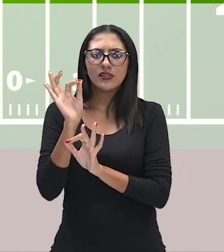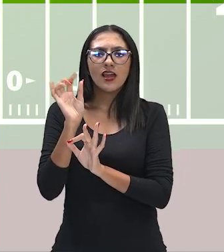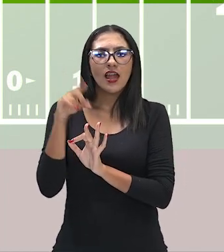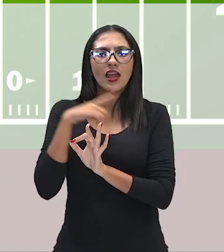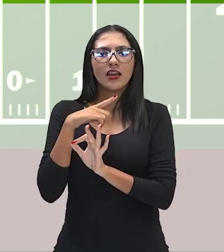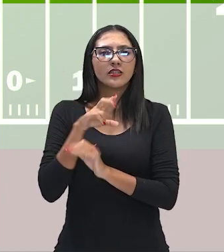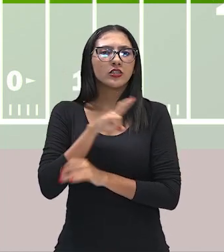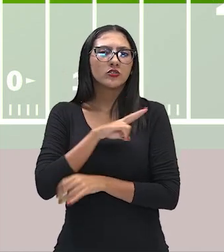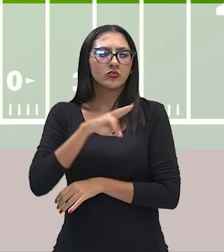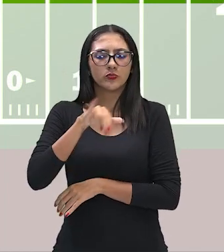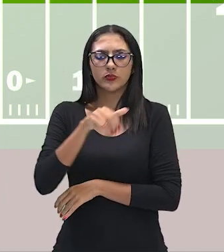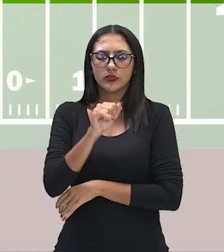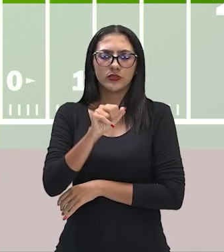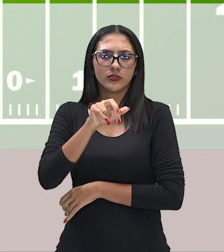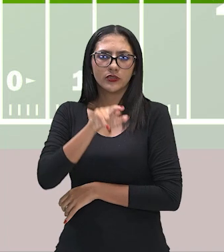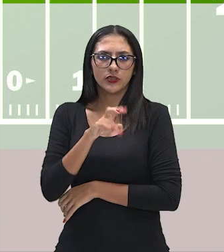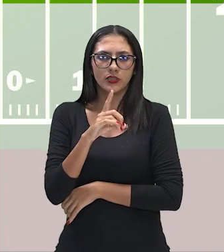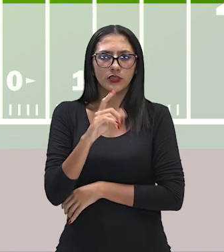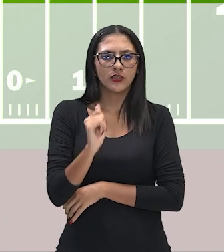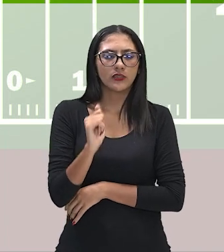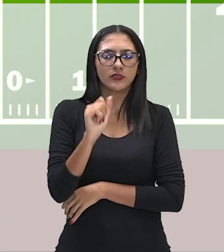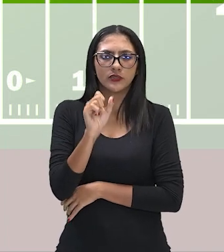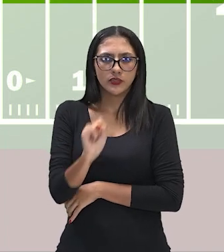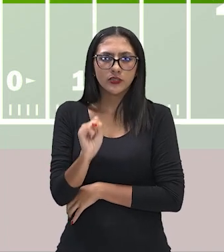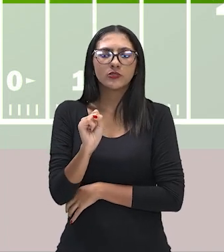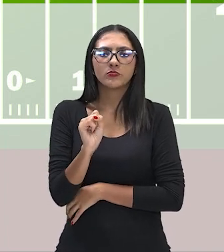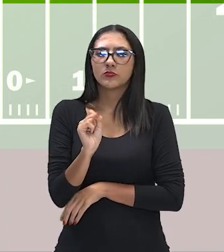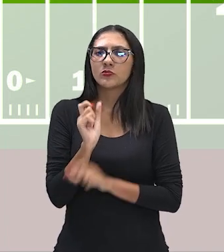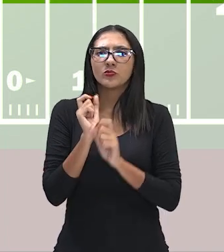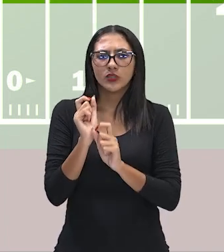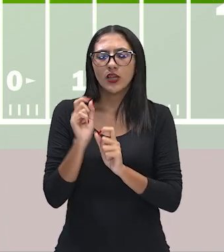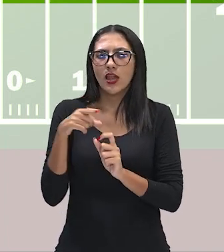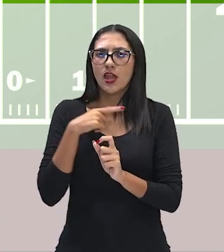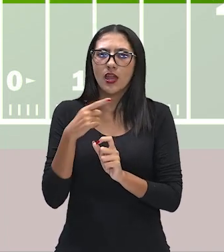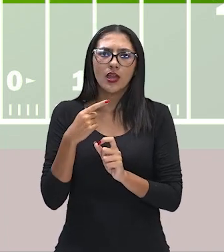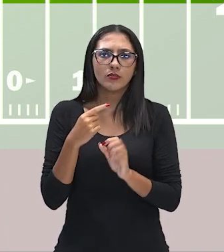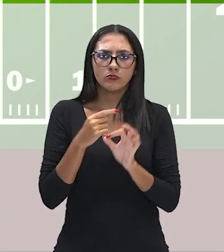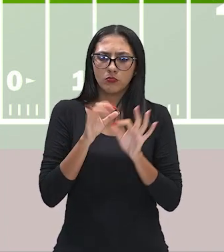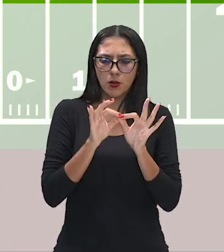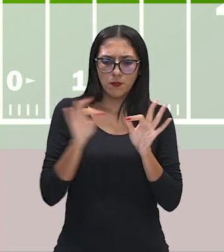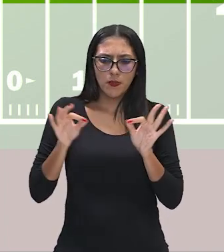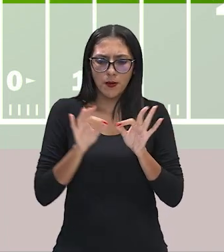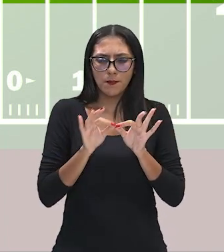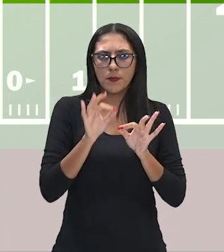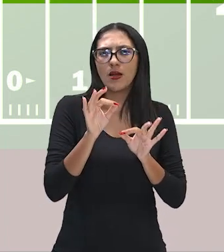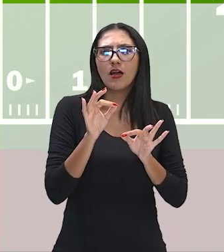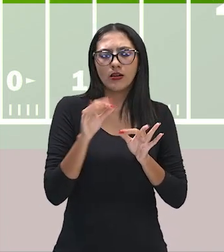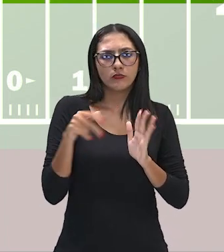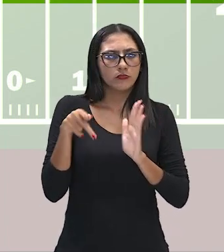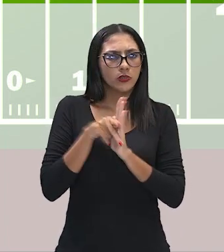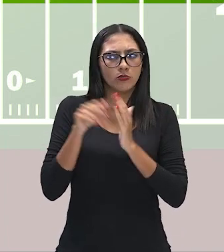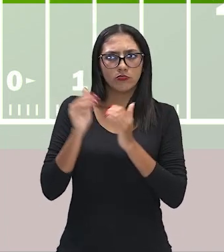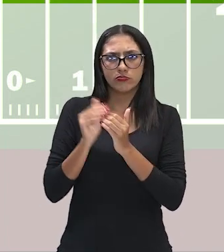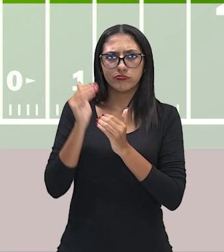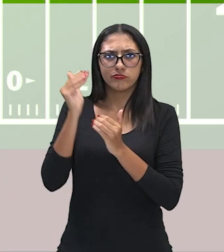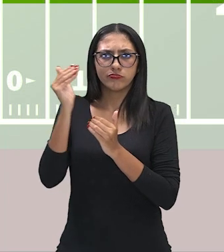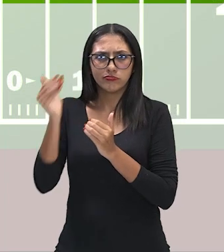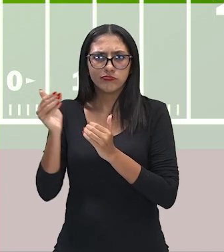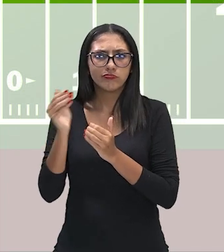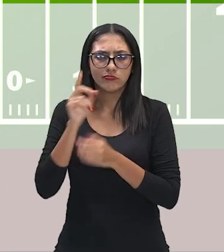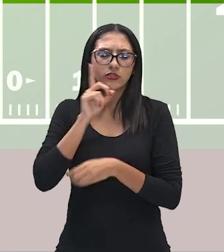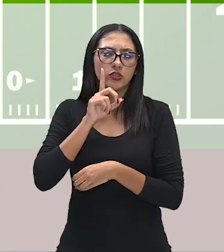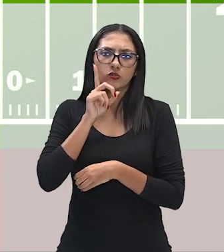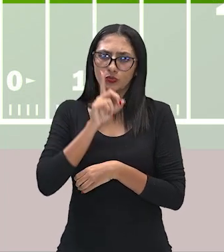de jardas, ok? Que as jardas, elas são uma medida padrão ali, muito utilizada nos